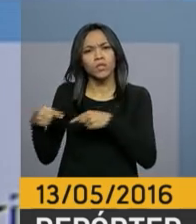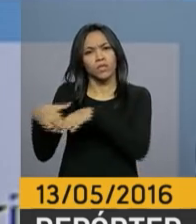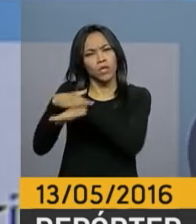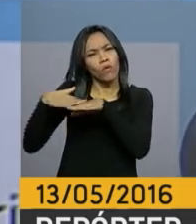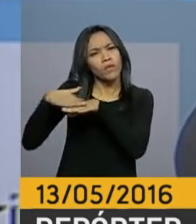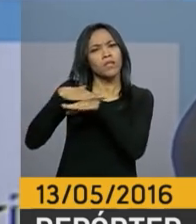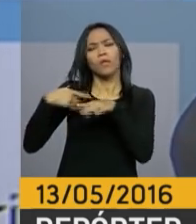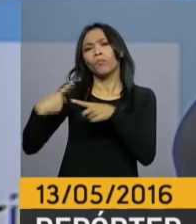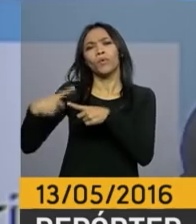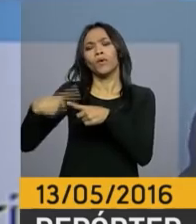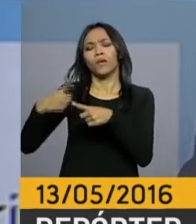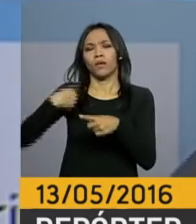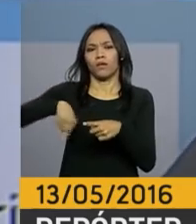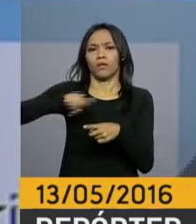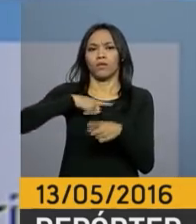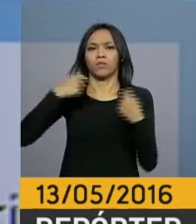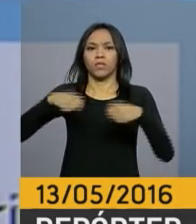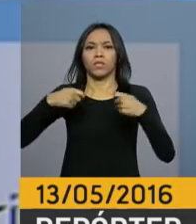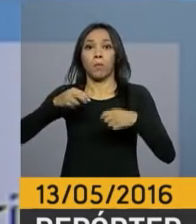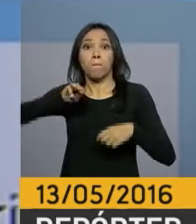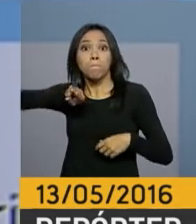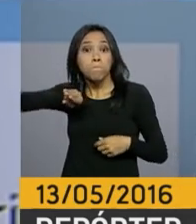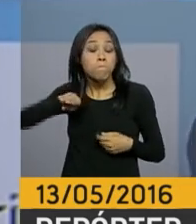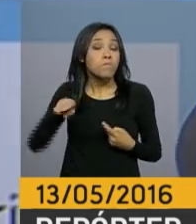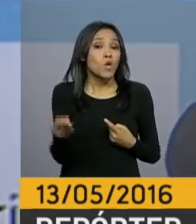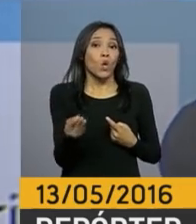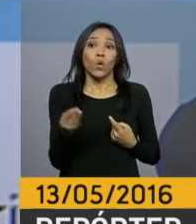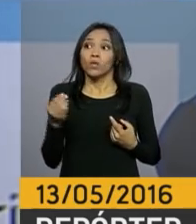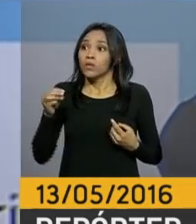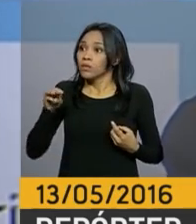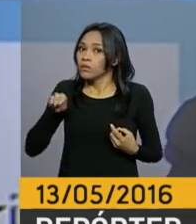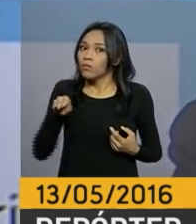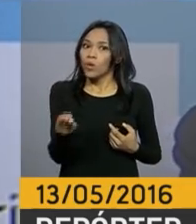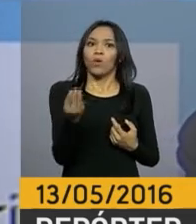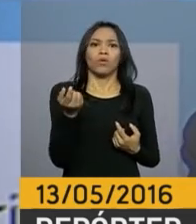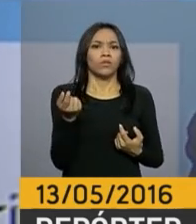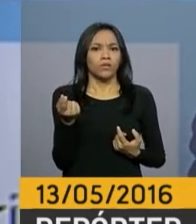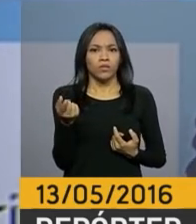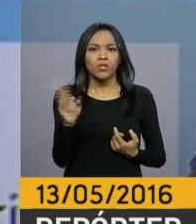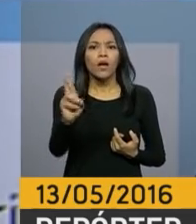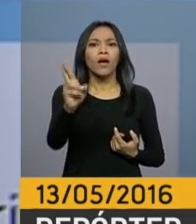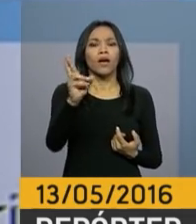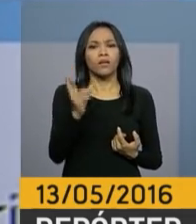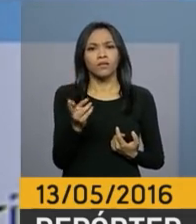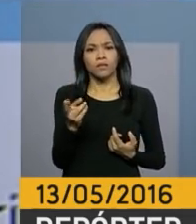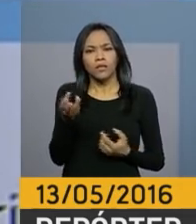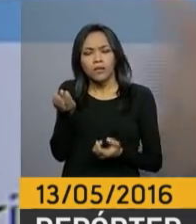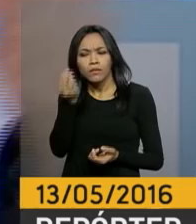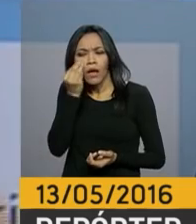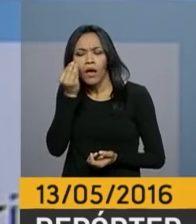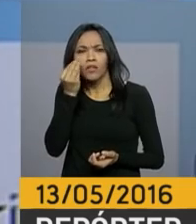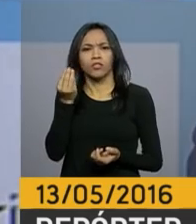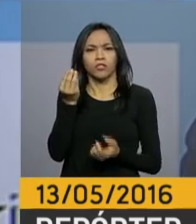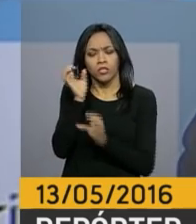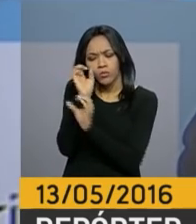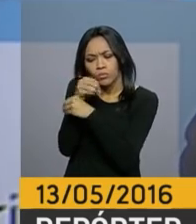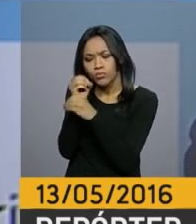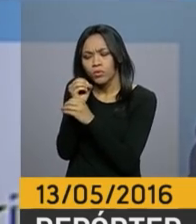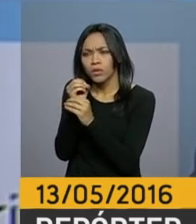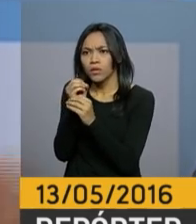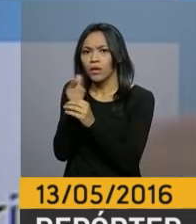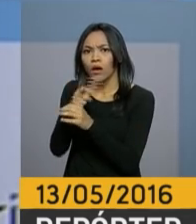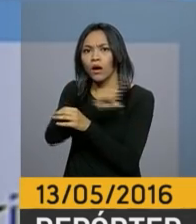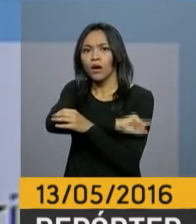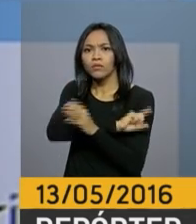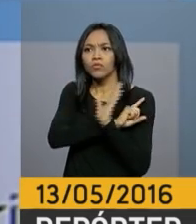por que que nós temos que investir milhões e milhões de reais para cada produto em testes clínicos que já foram feitos e que